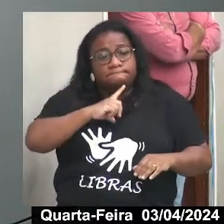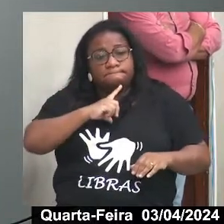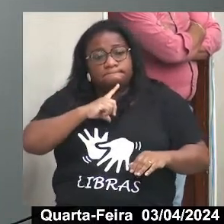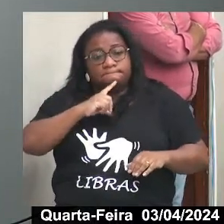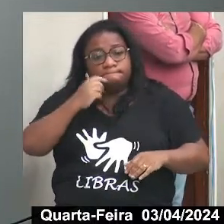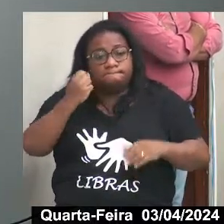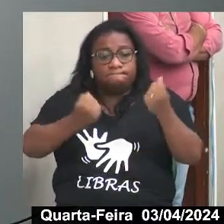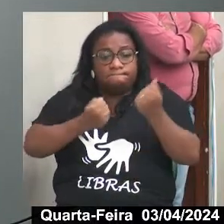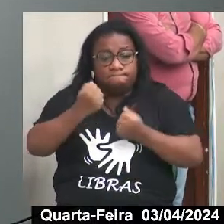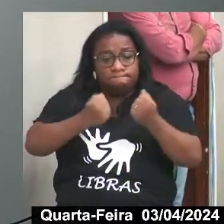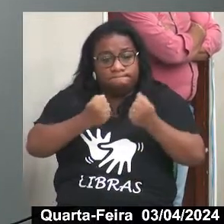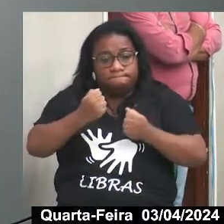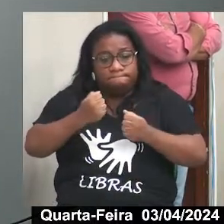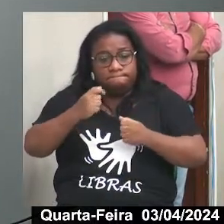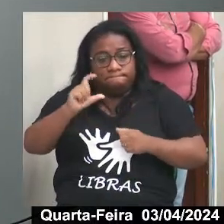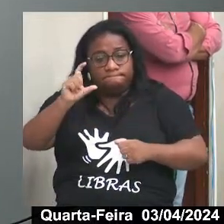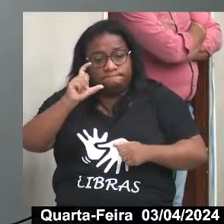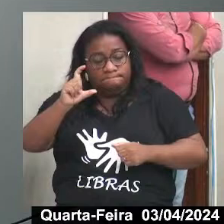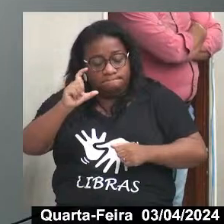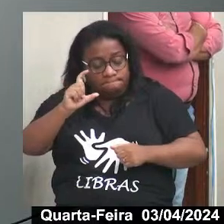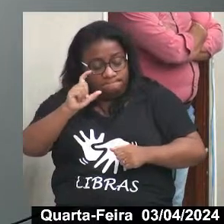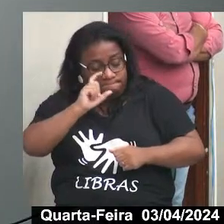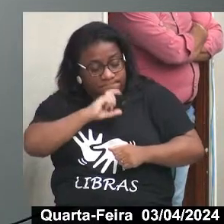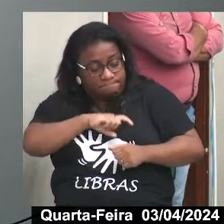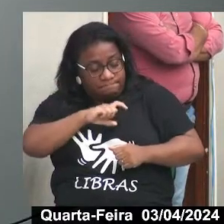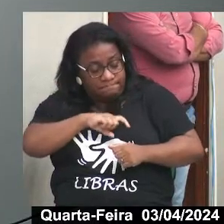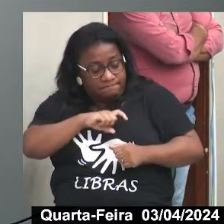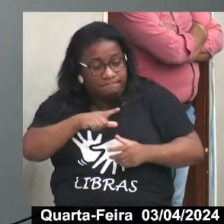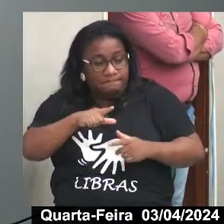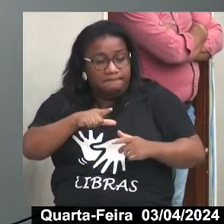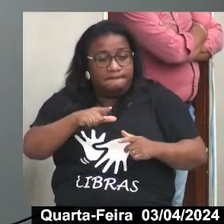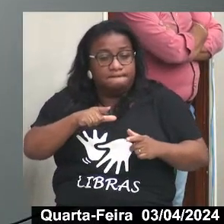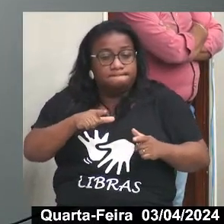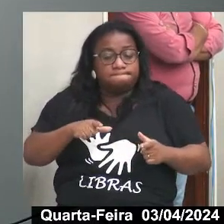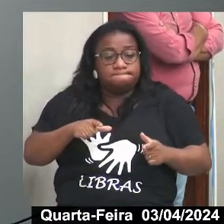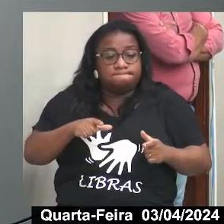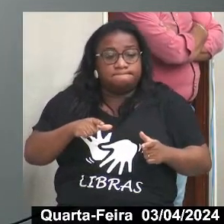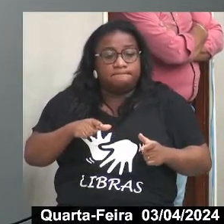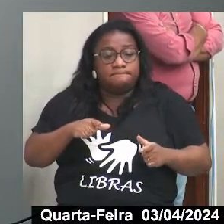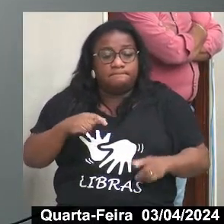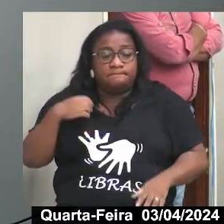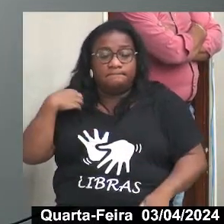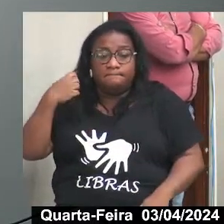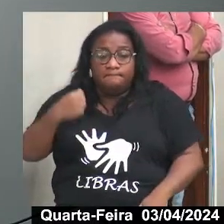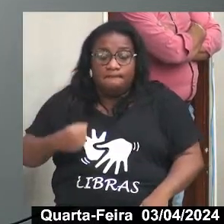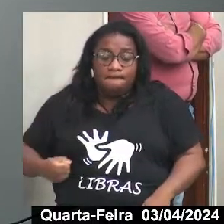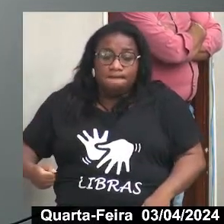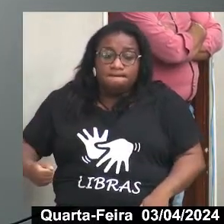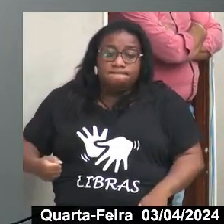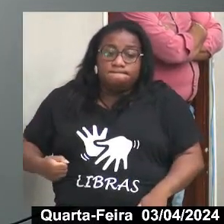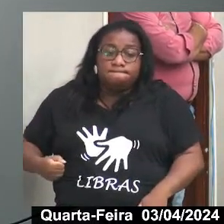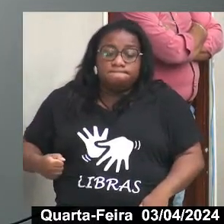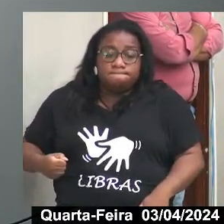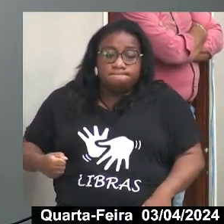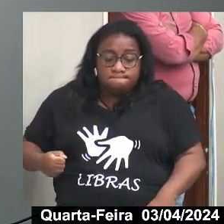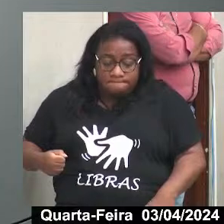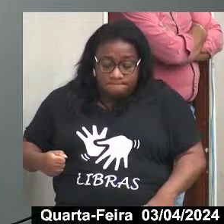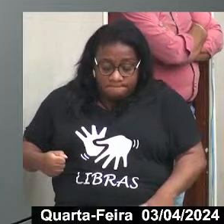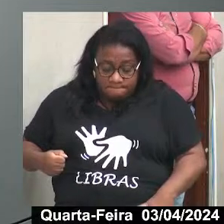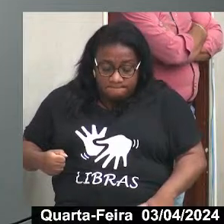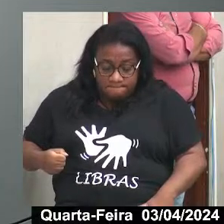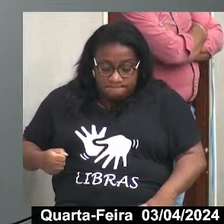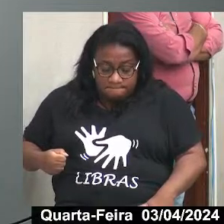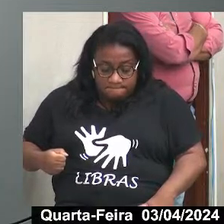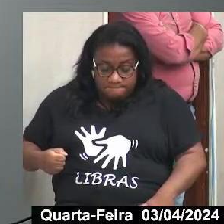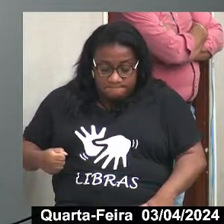que ter o veículo para ter direito a essa carteirinha. A carteirinha do filho tem que andar dentro da bolsa. Né, qualquer lugar que onde ela estiver com o veículo, ela